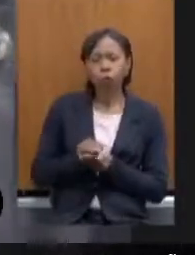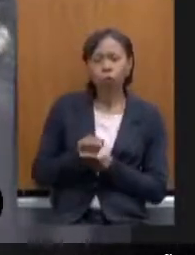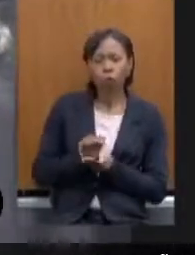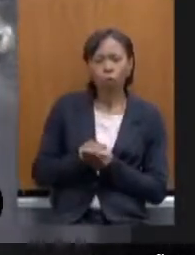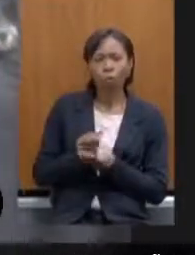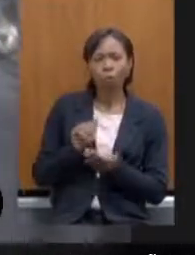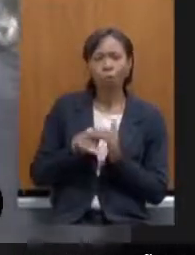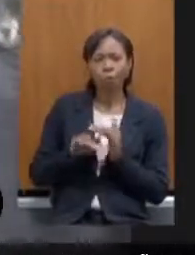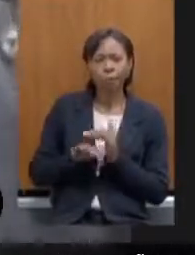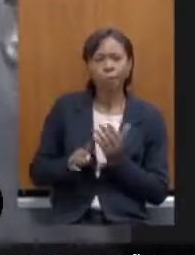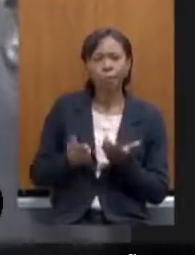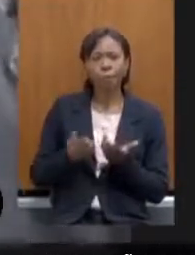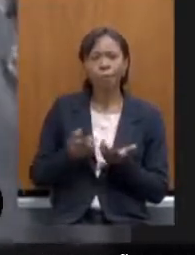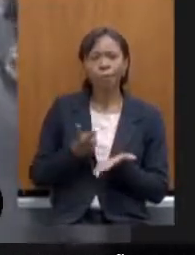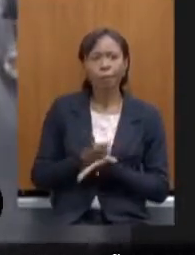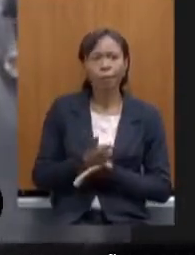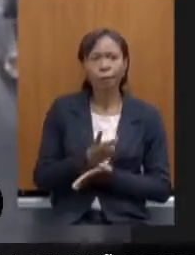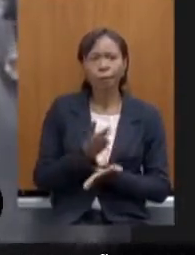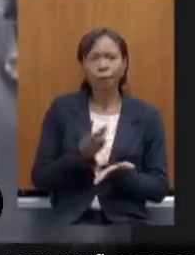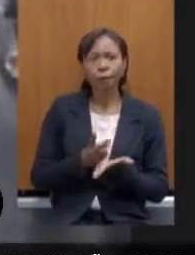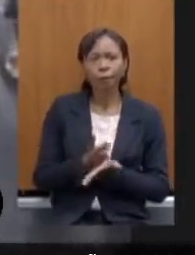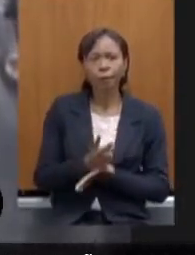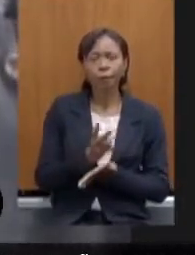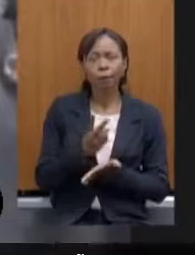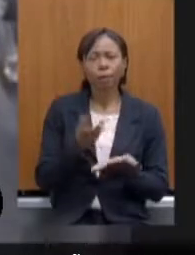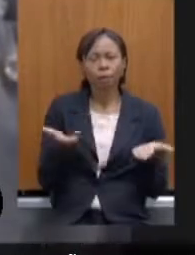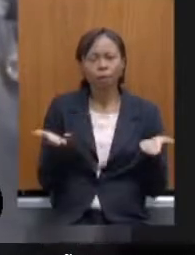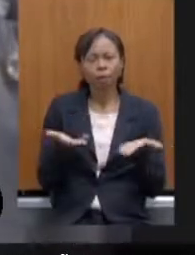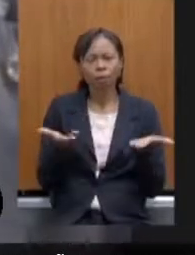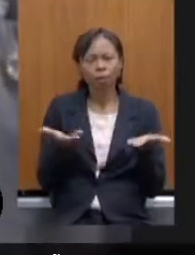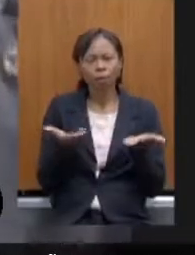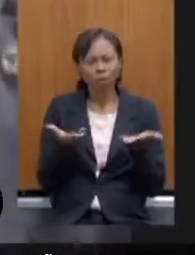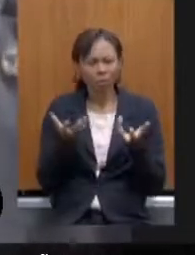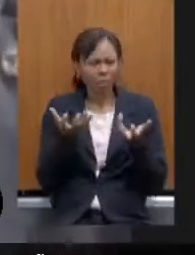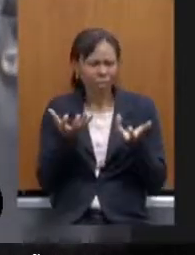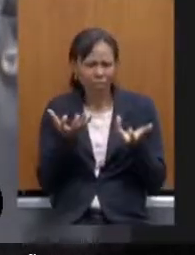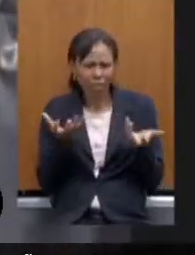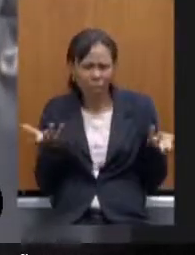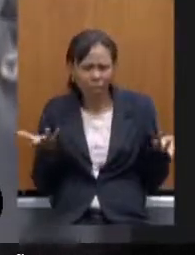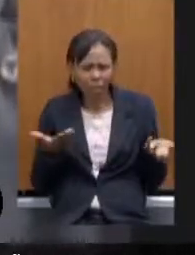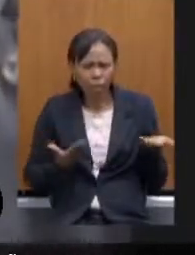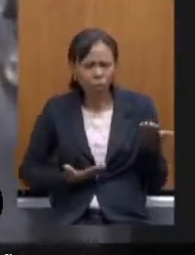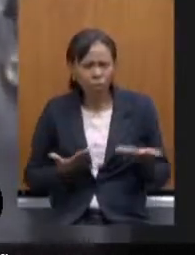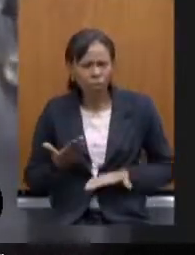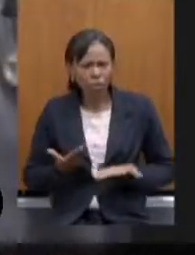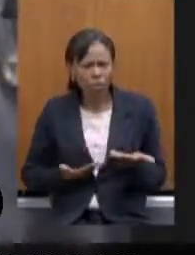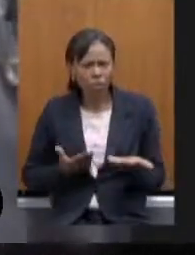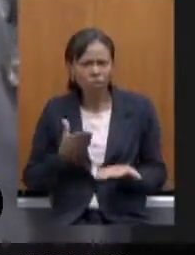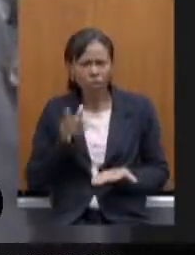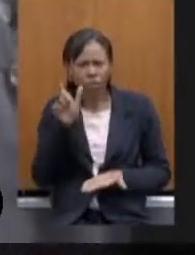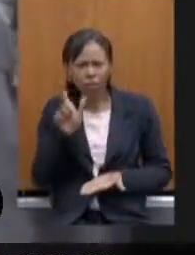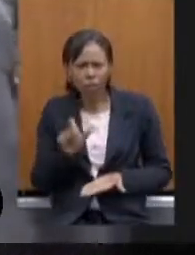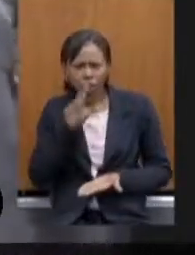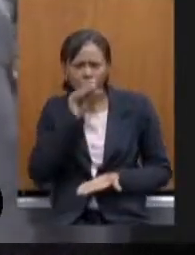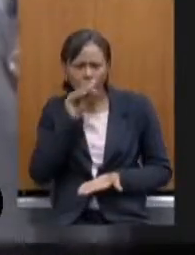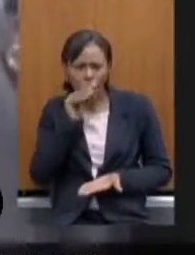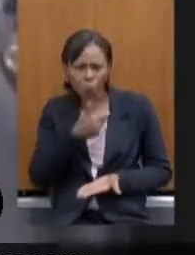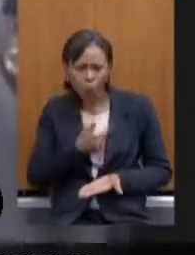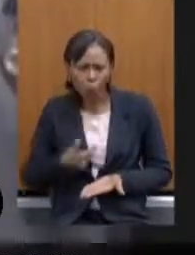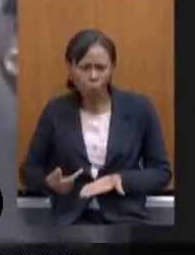e aí e assim o banho e agora quer que o servidor público vai pagando esse tanto de quando